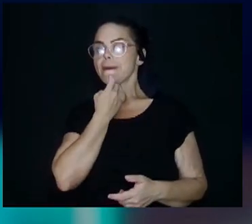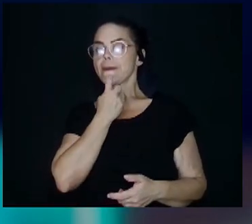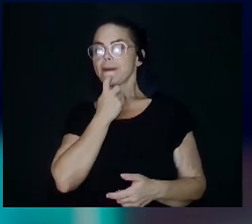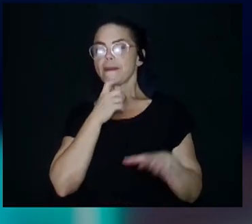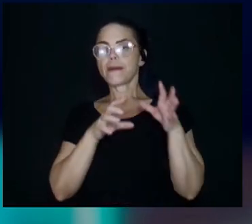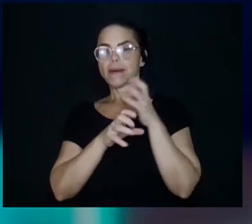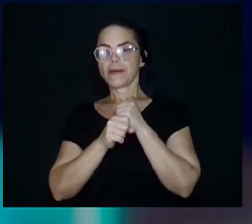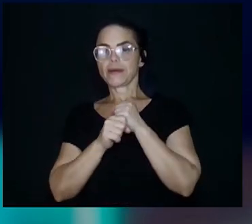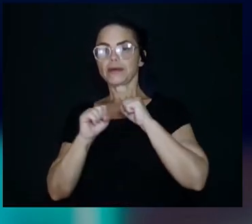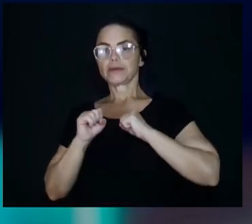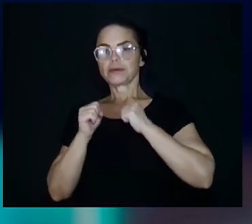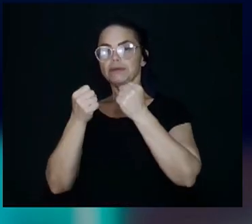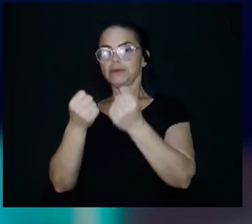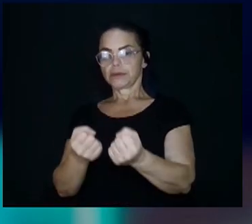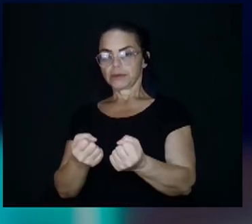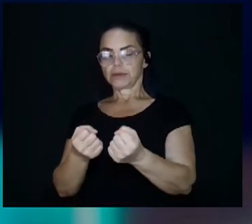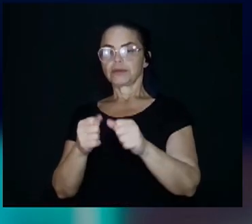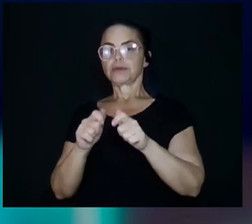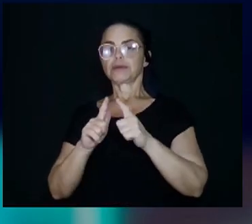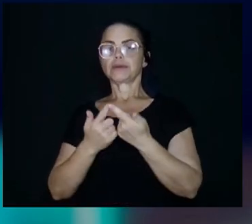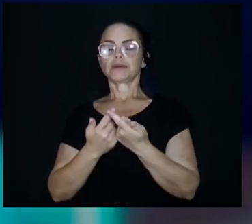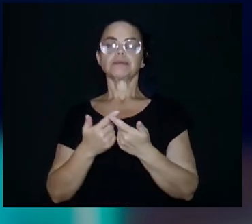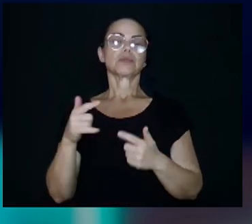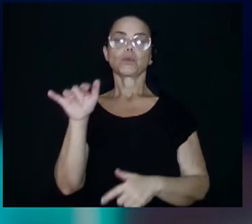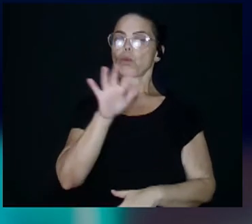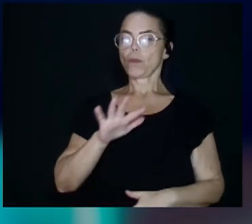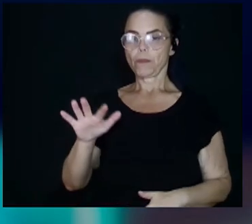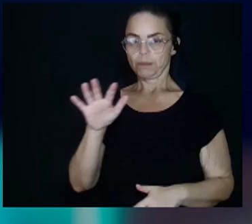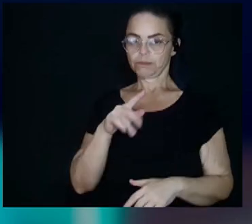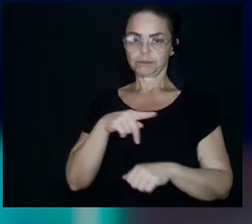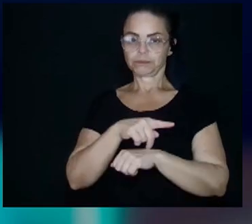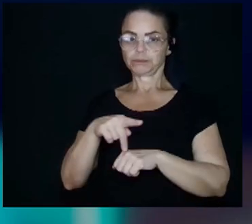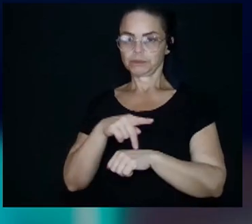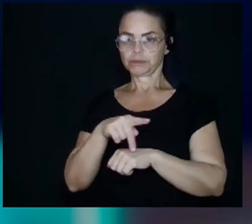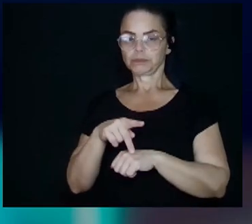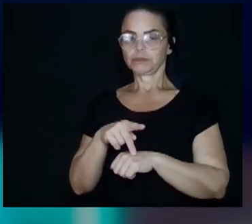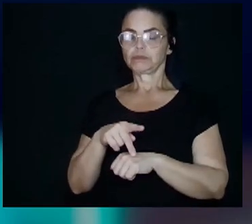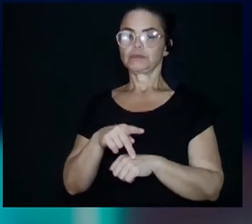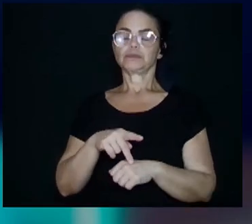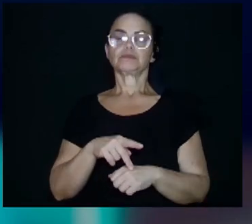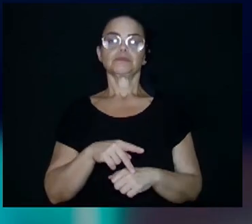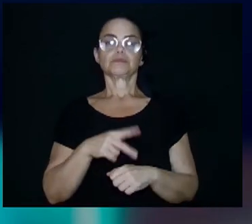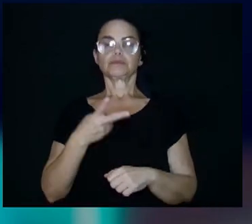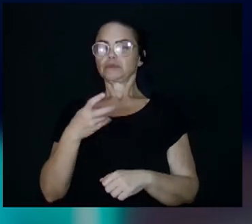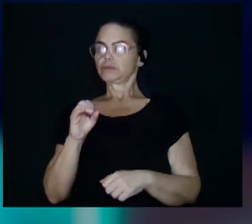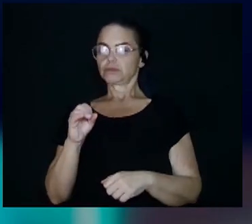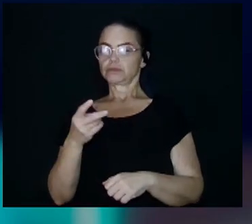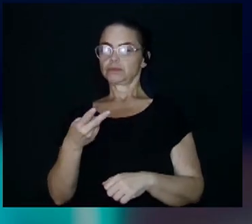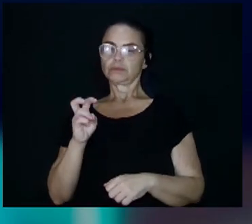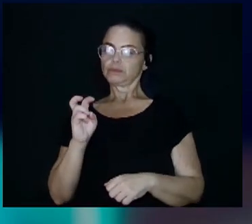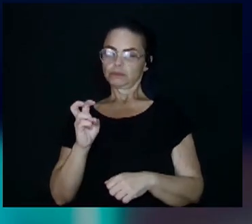a esse grupo, que deve estar pelo país ao todo em torno de 20, 25